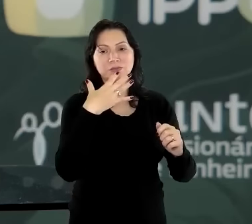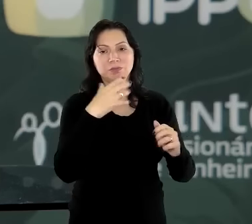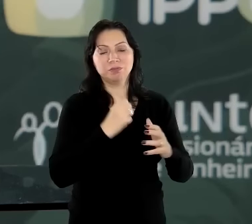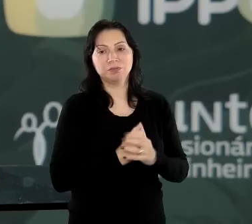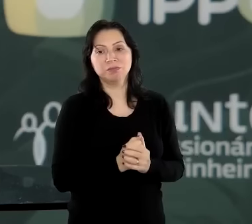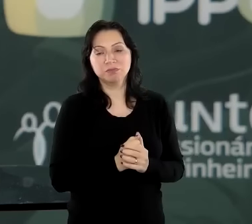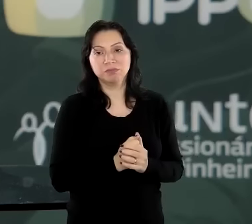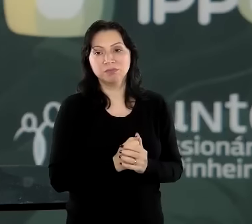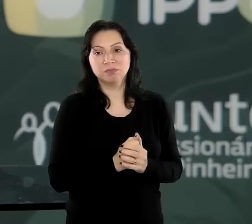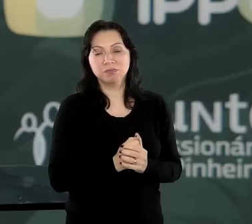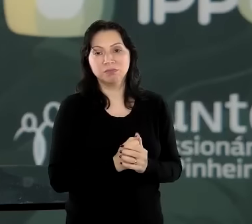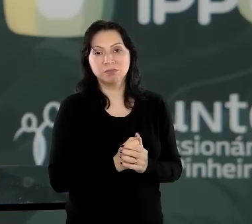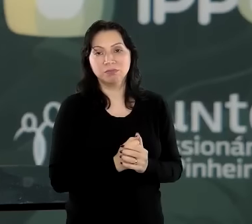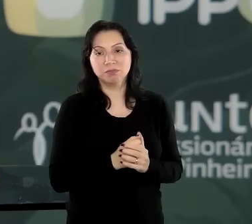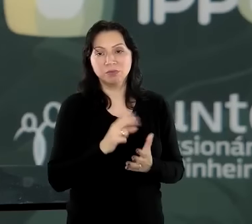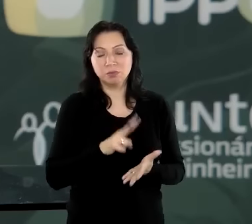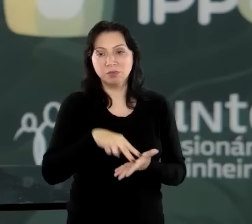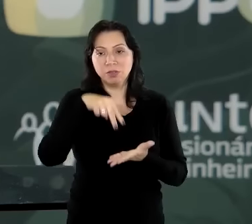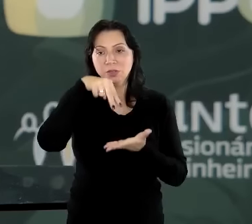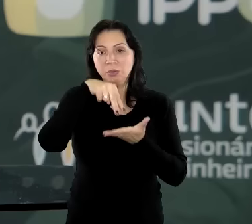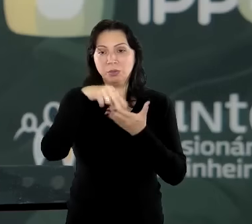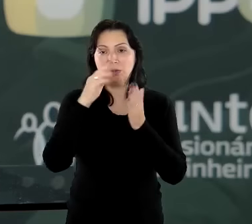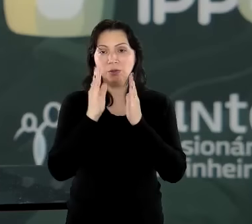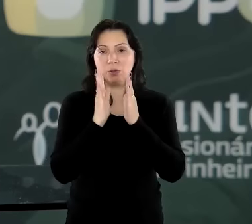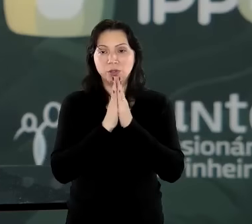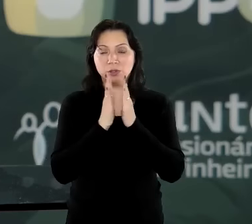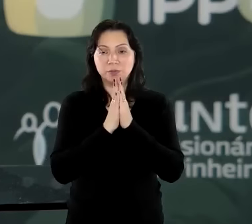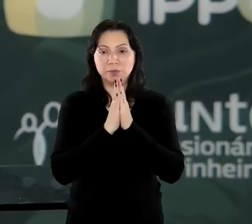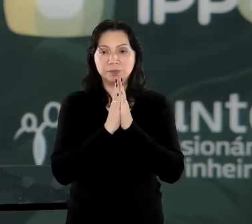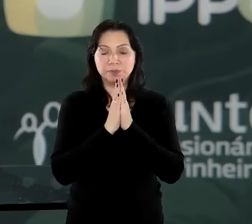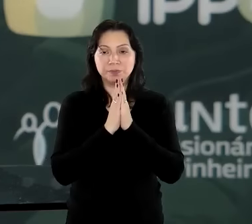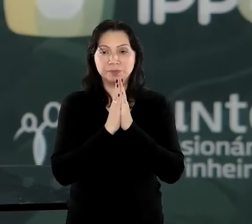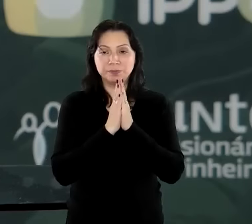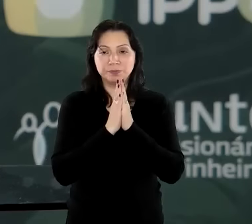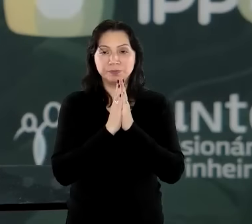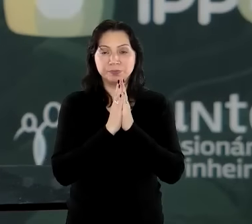da igreja. Vamos ficar em pé, vamos orar.